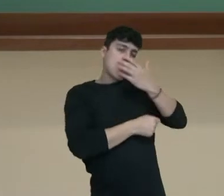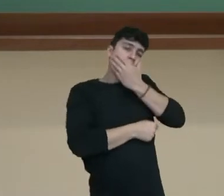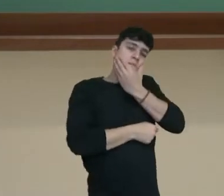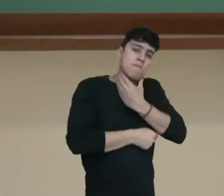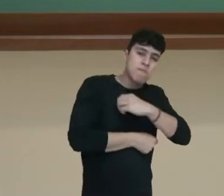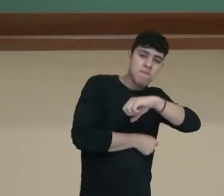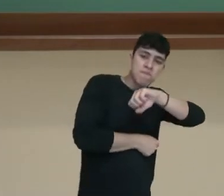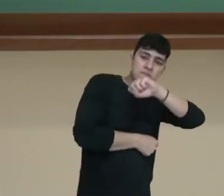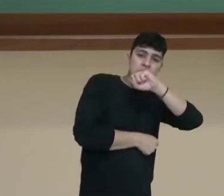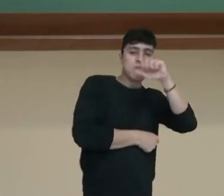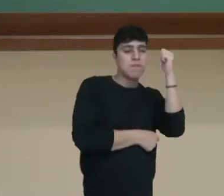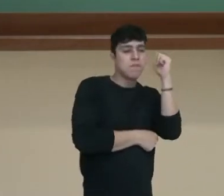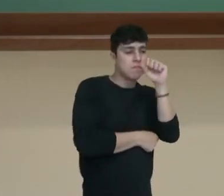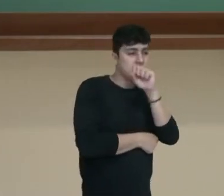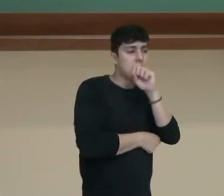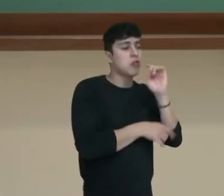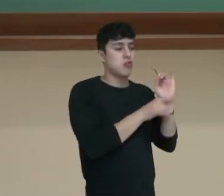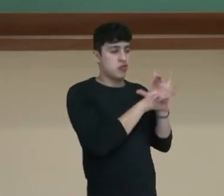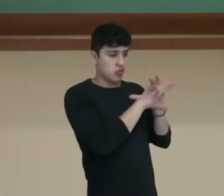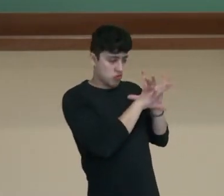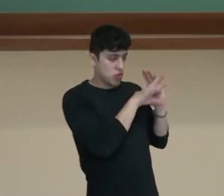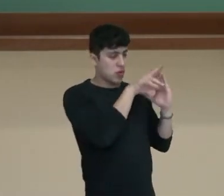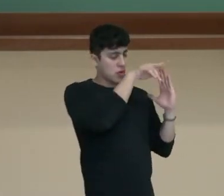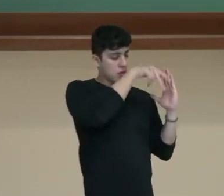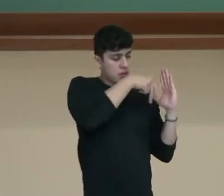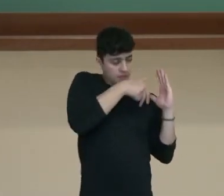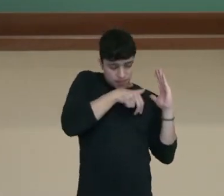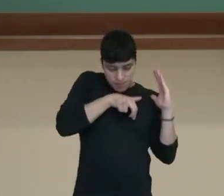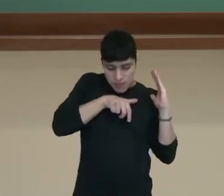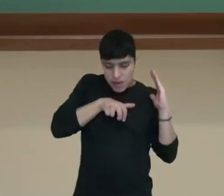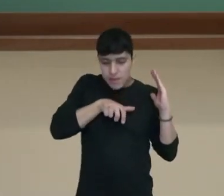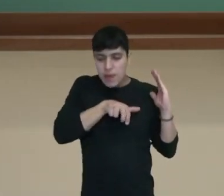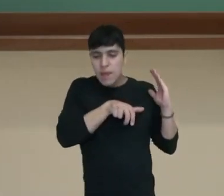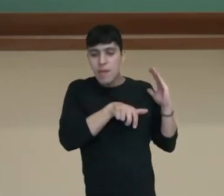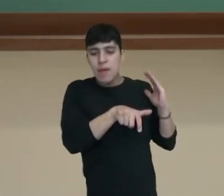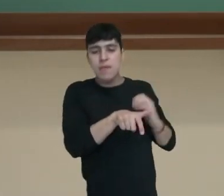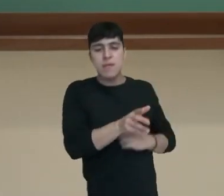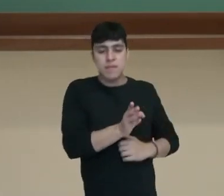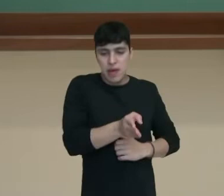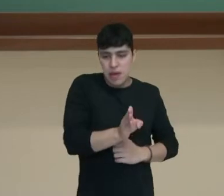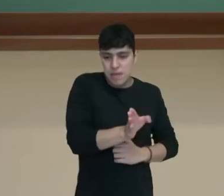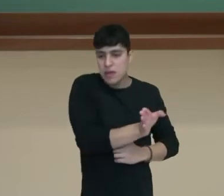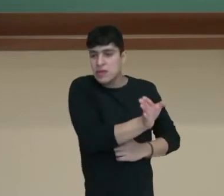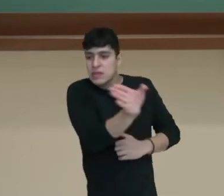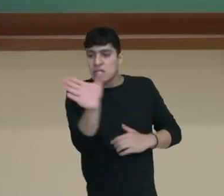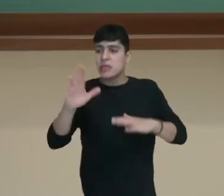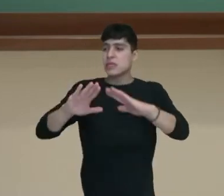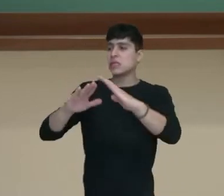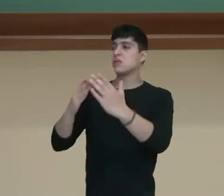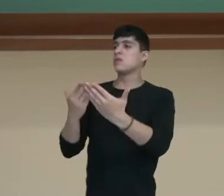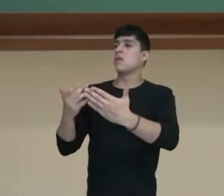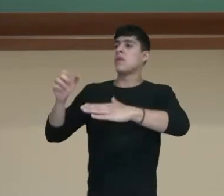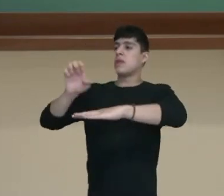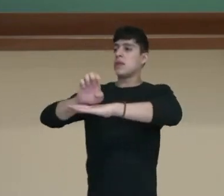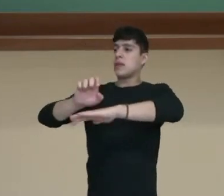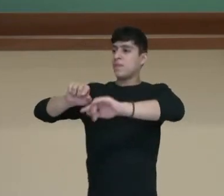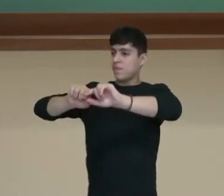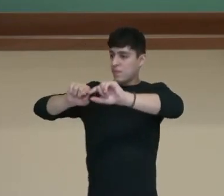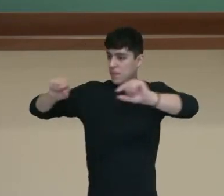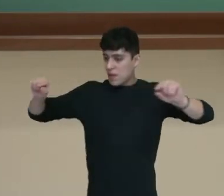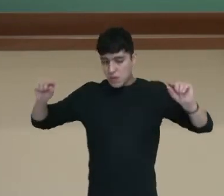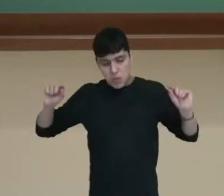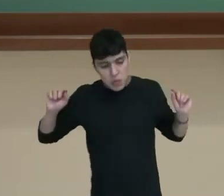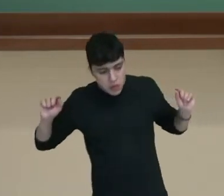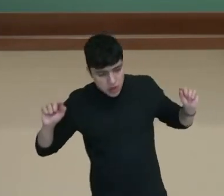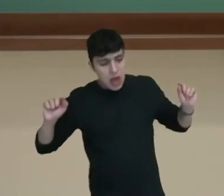donos, né? Depois eu vou para a escola. A escola já tem um nome, escola estadual. quer dizer que ela é do Estado, né? Quem que é o